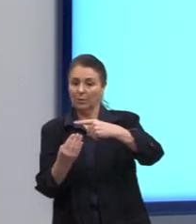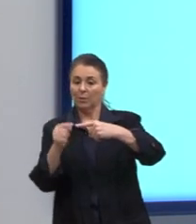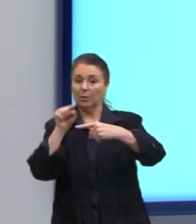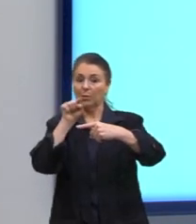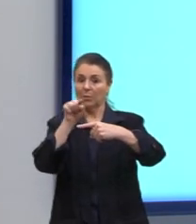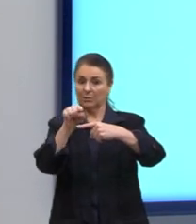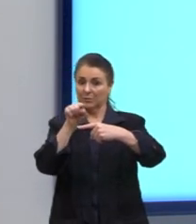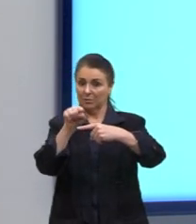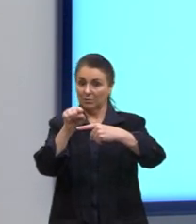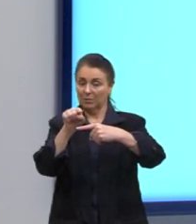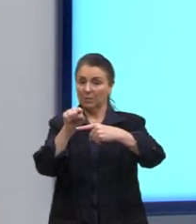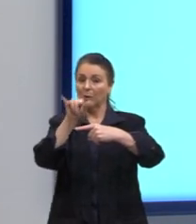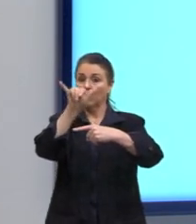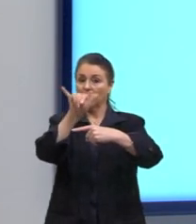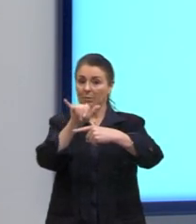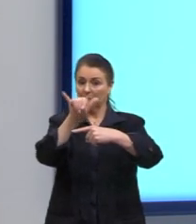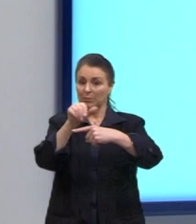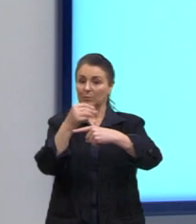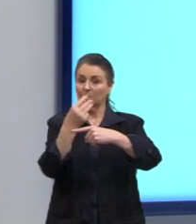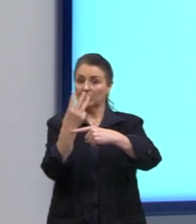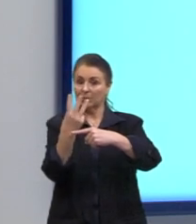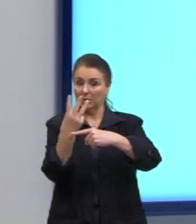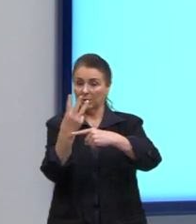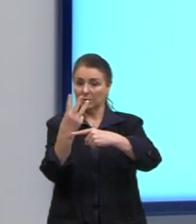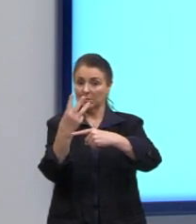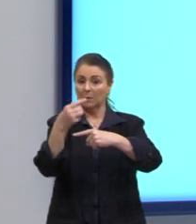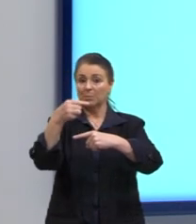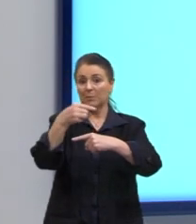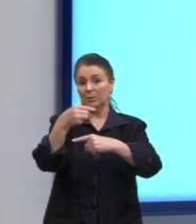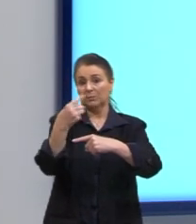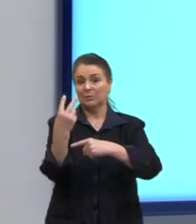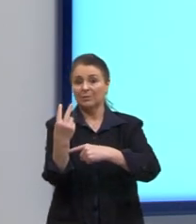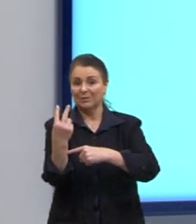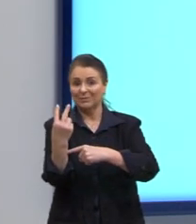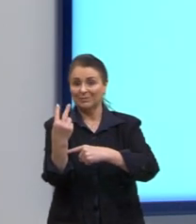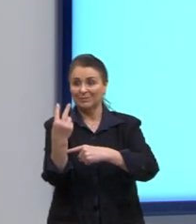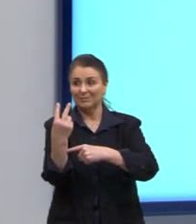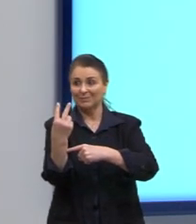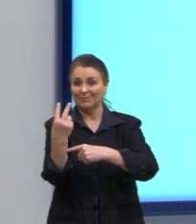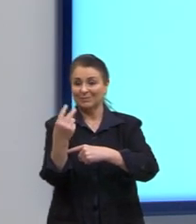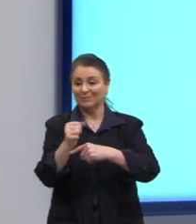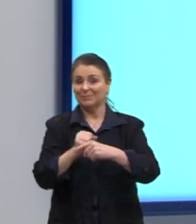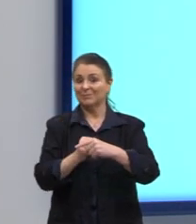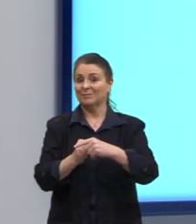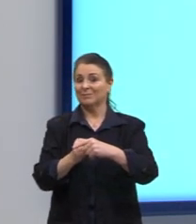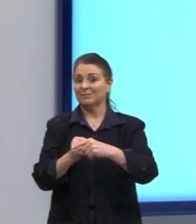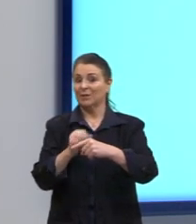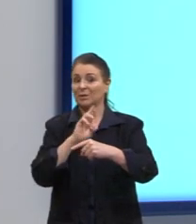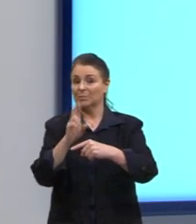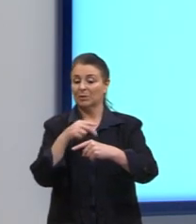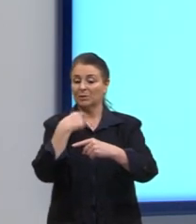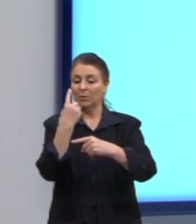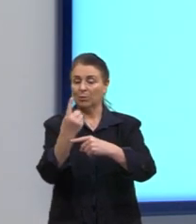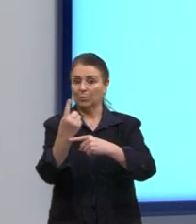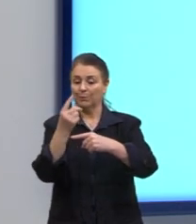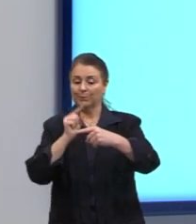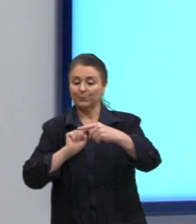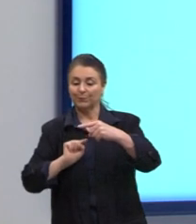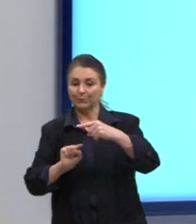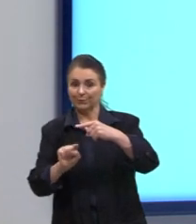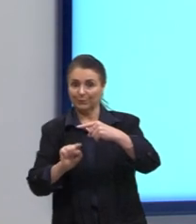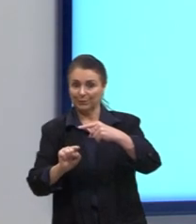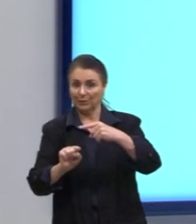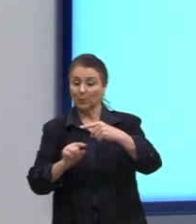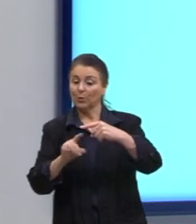é a variação do Y ficou três menos o 2 que resulta em um o denominador a variação